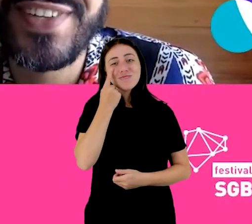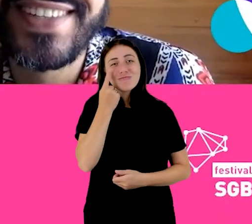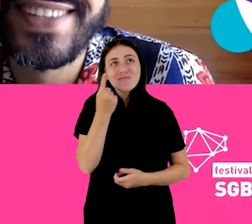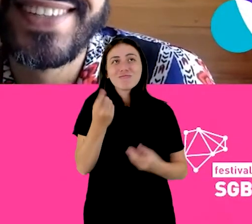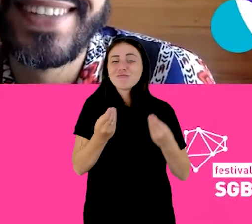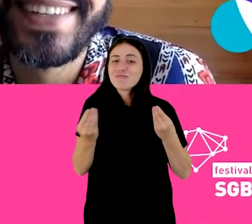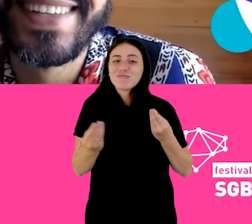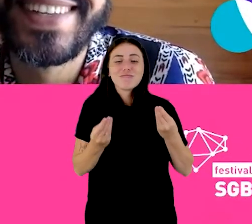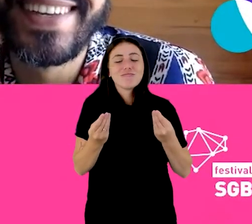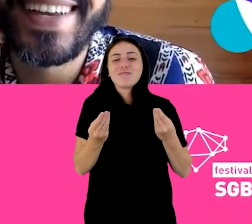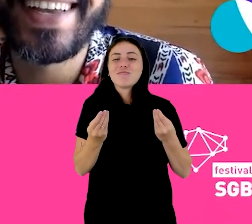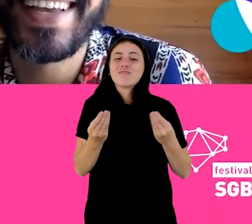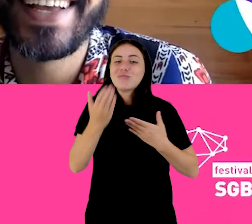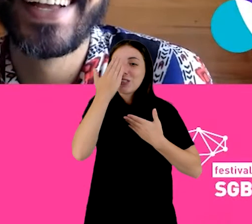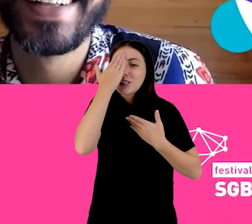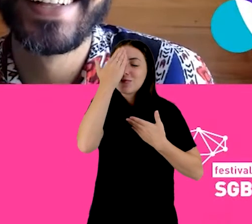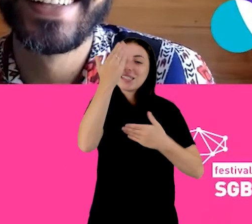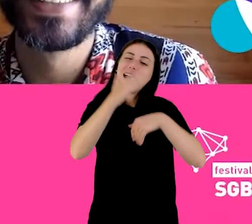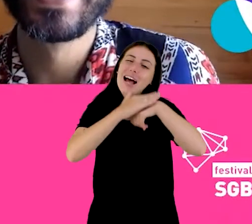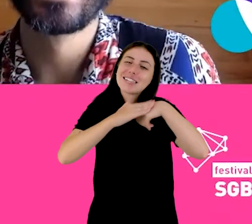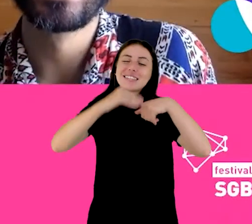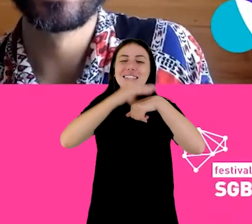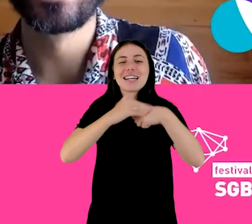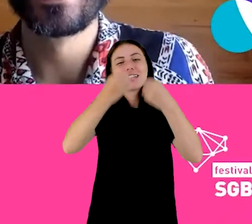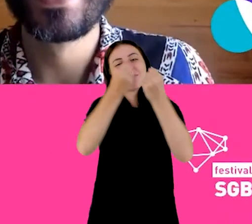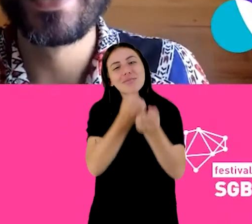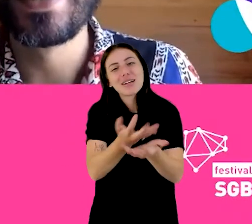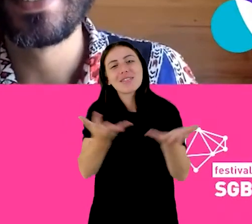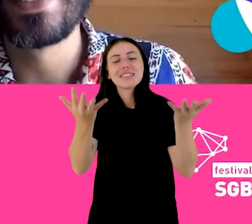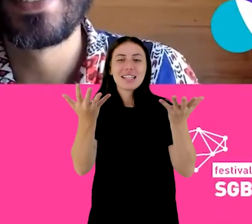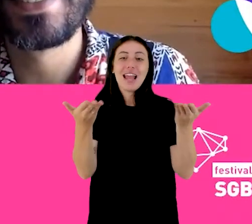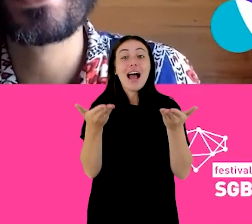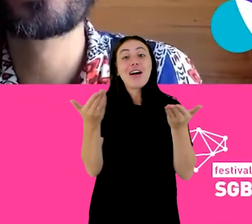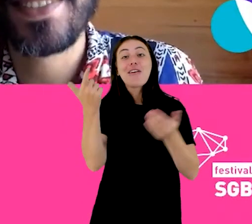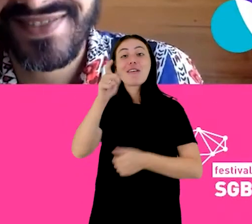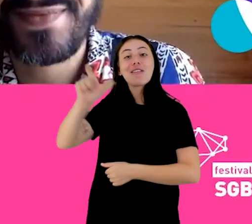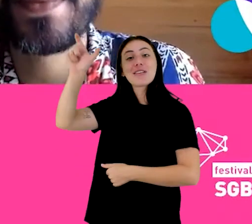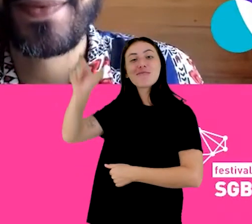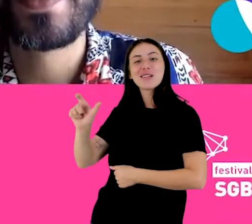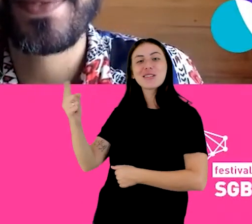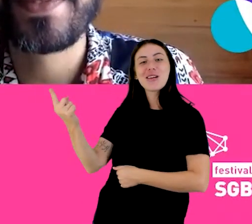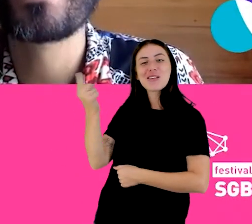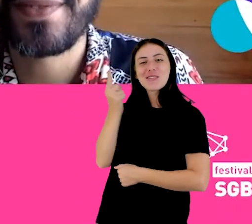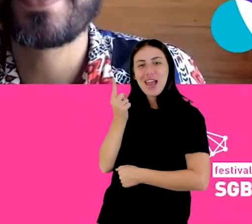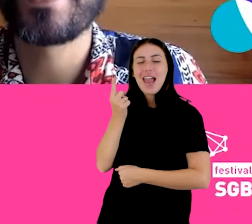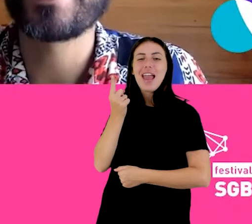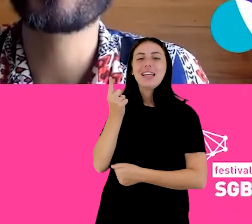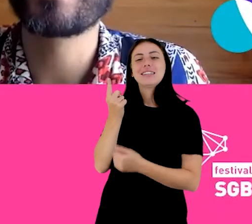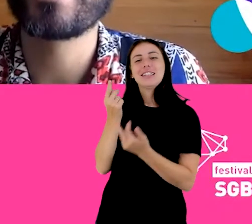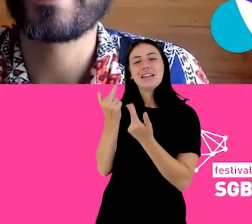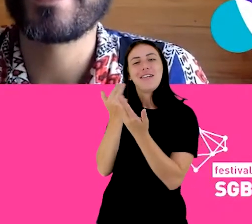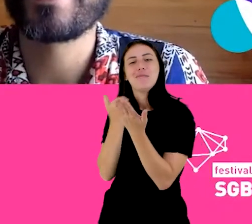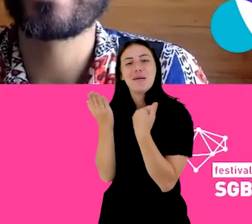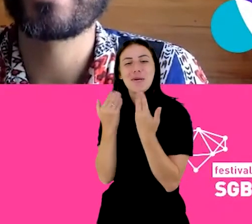viu? Olha, gente, meu afeto para vocês, foi uma delícia, como sempre. Vou ter aqui o link do podcast, vocês vão